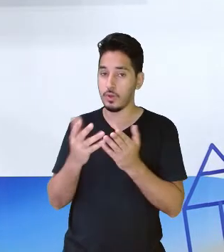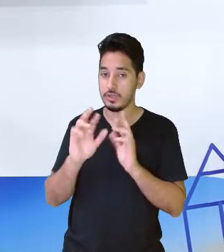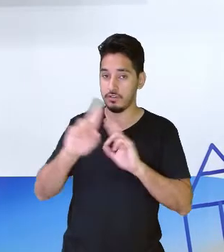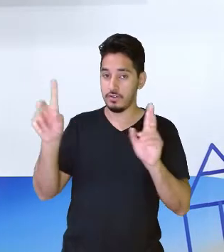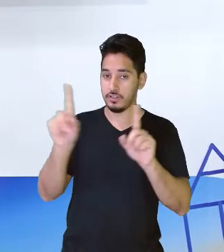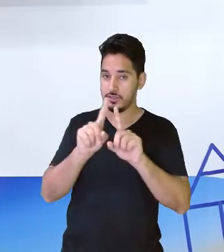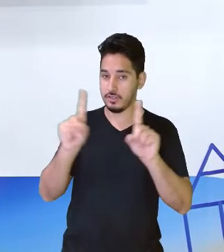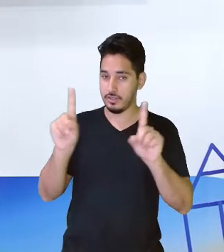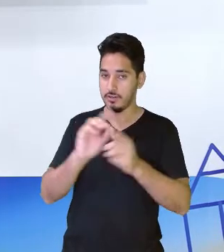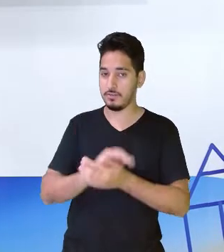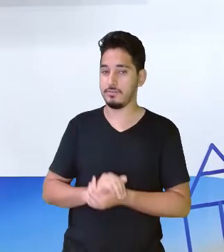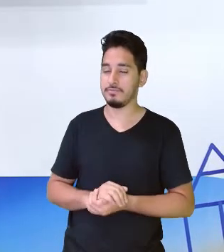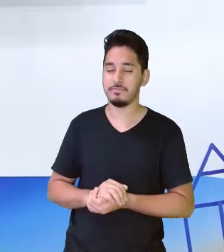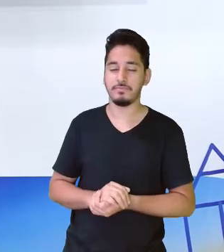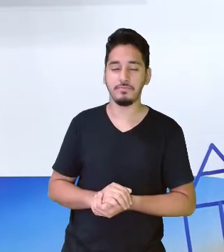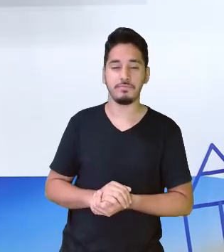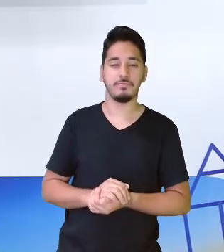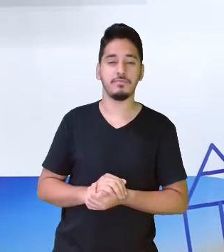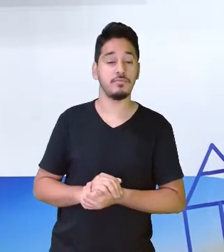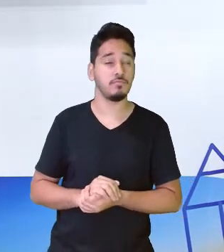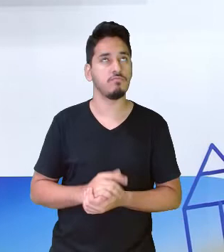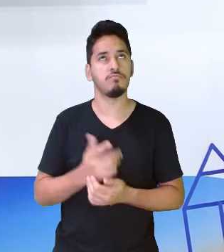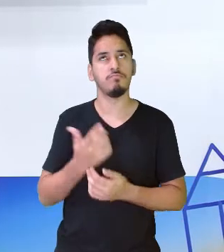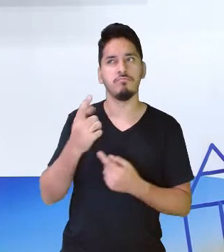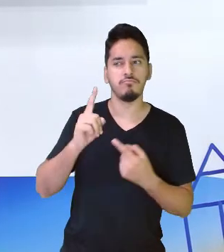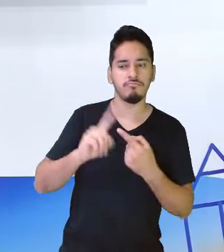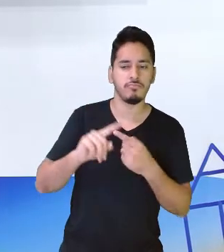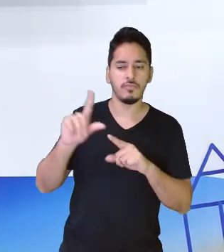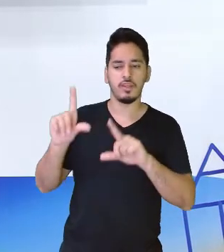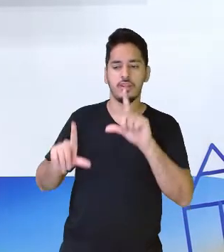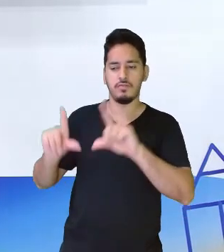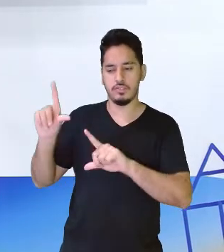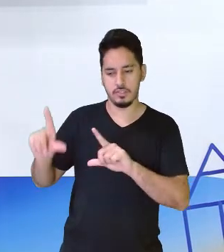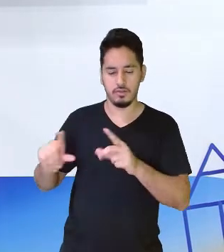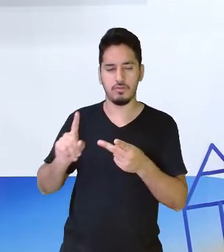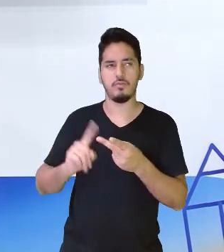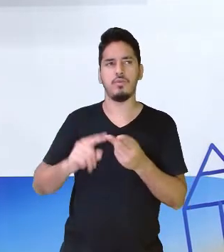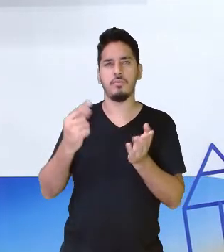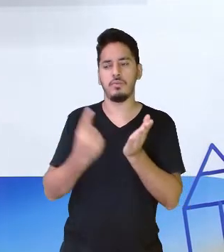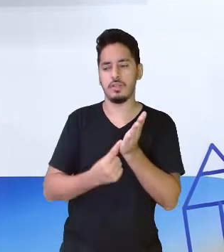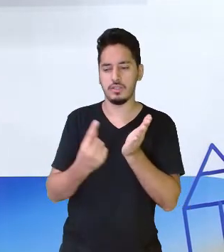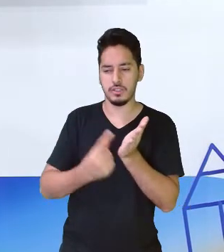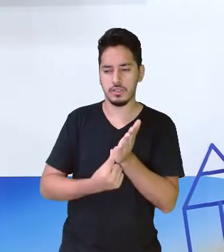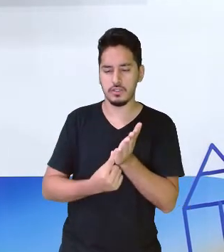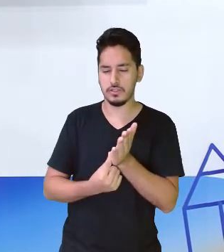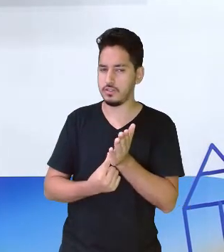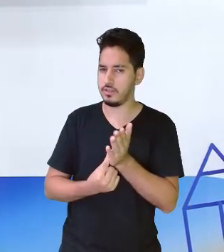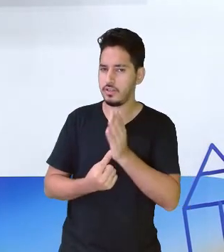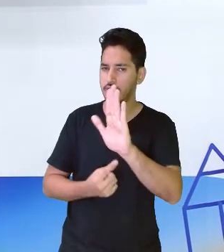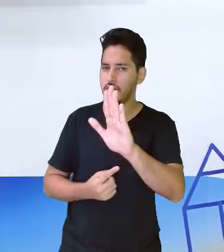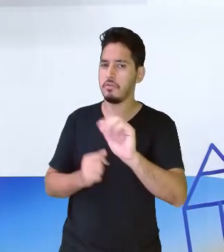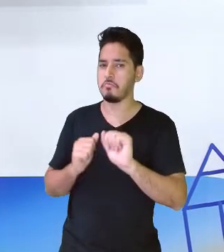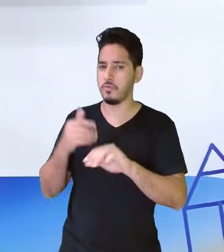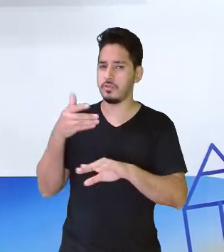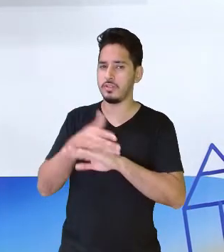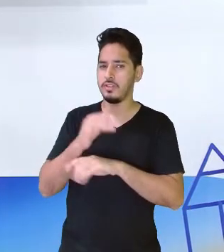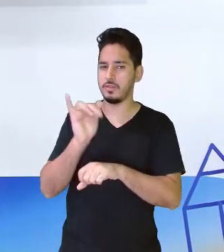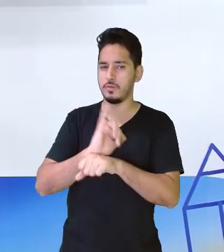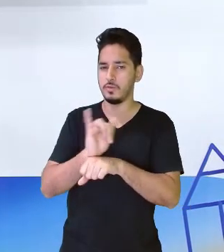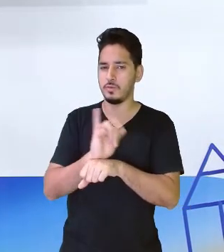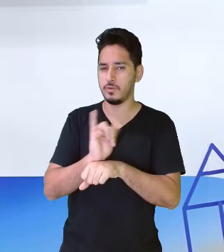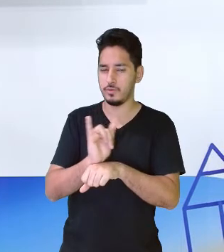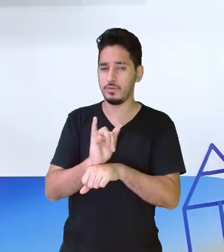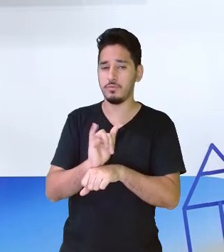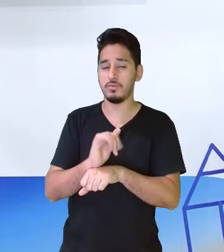diferente, hein? Além da TV, além do aplicativo, você também pode entrar no YouTube e